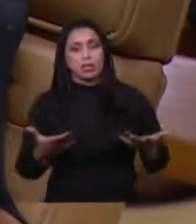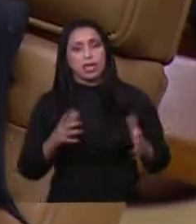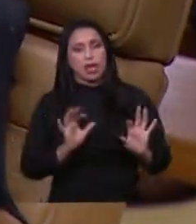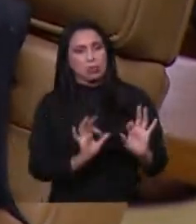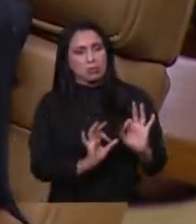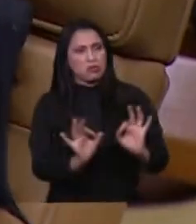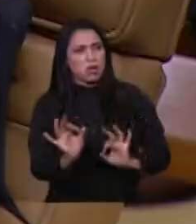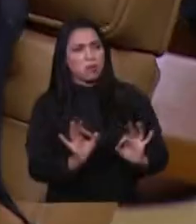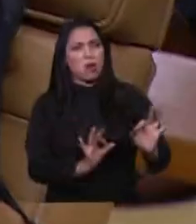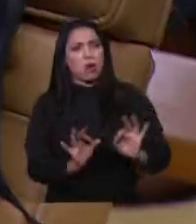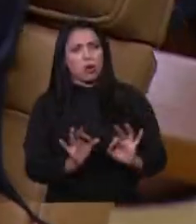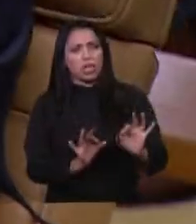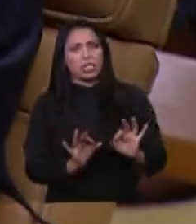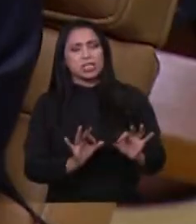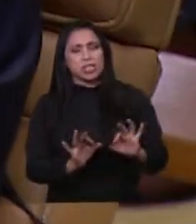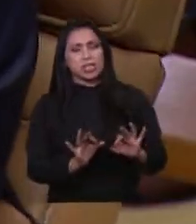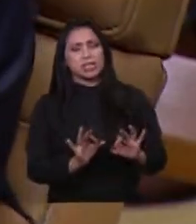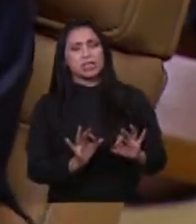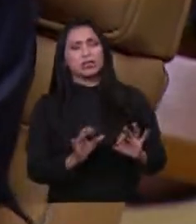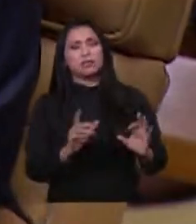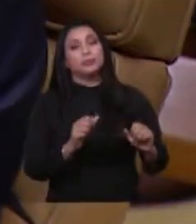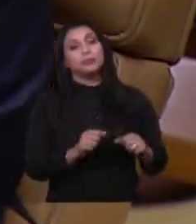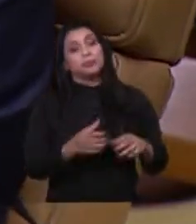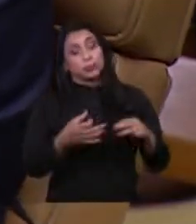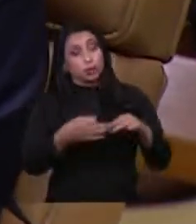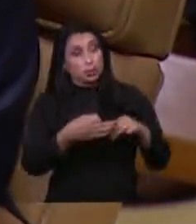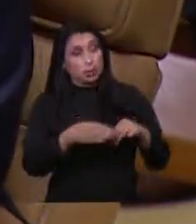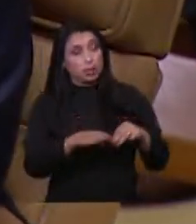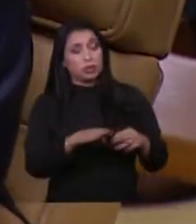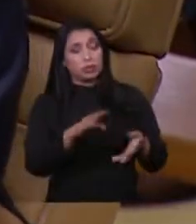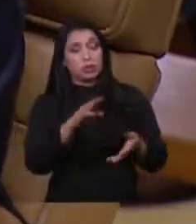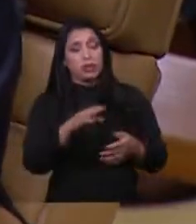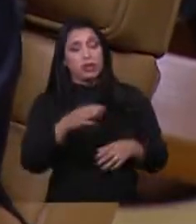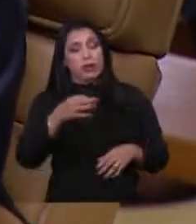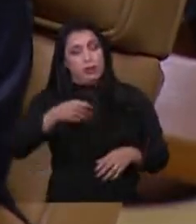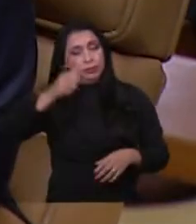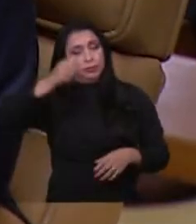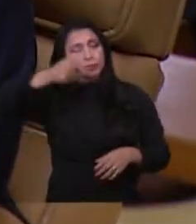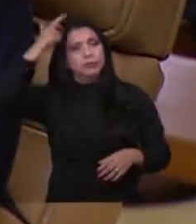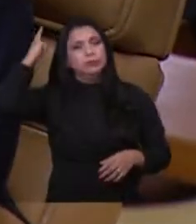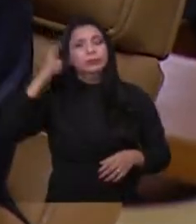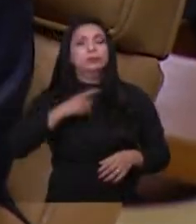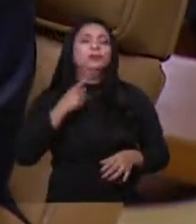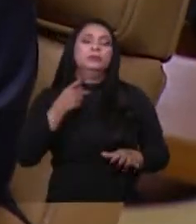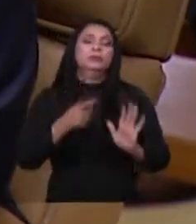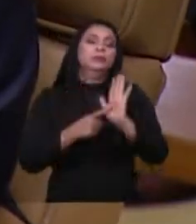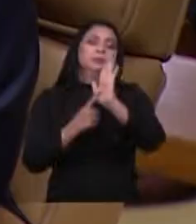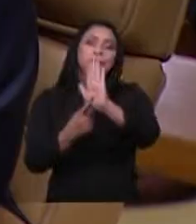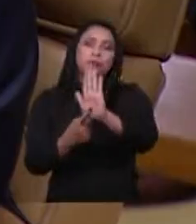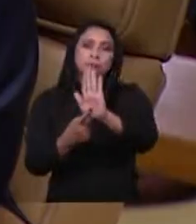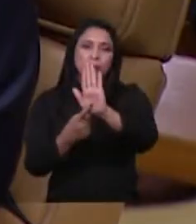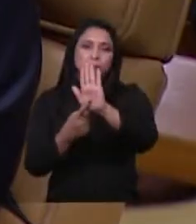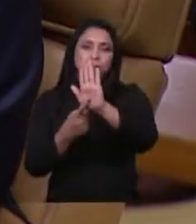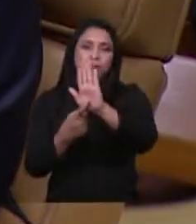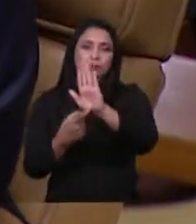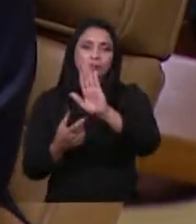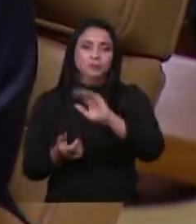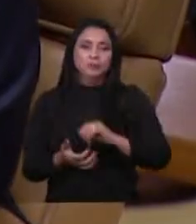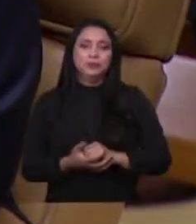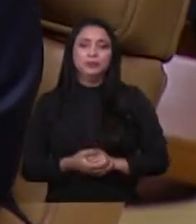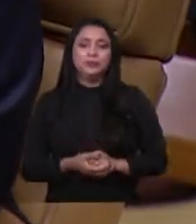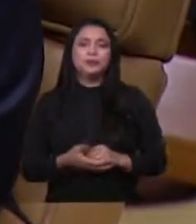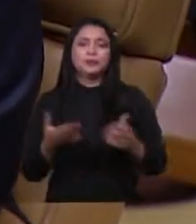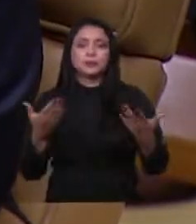Sua Excelência o ministro Alexandre de Moraes, e foram impulsionadas pela emoção e